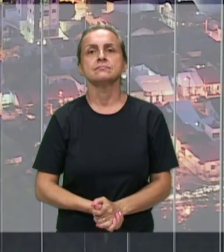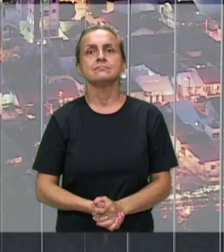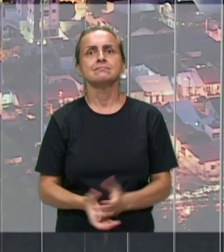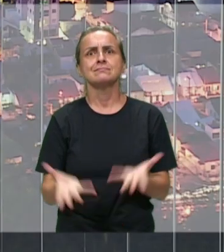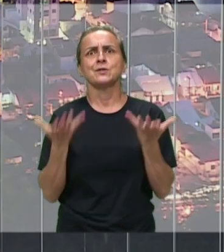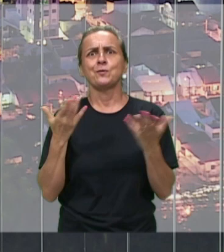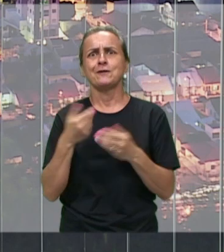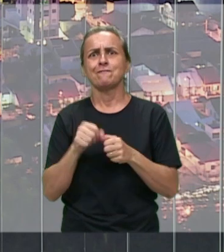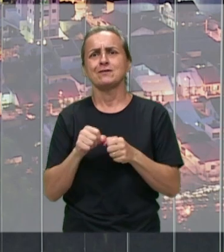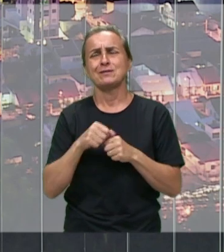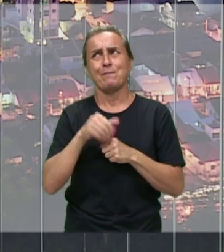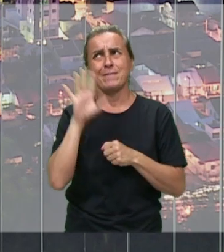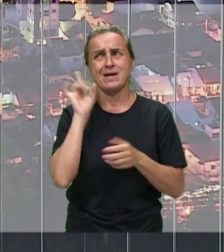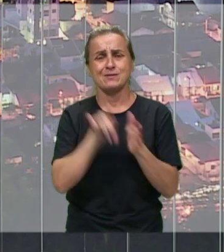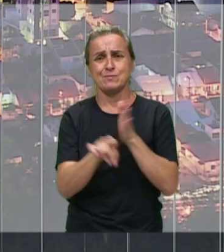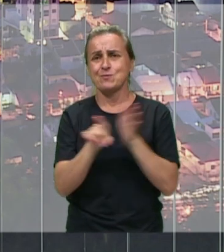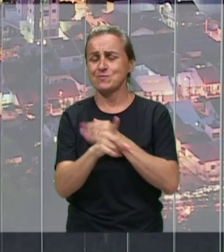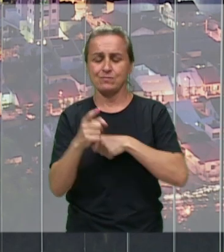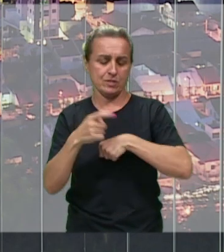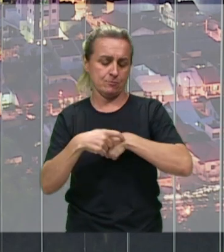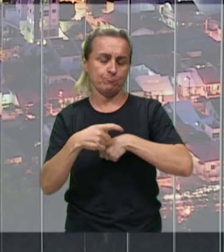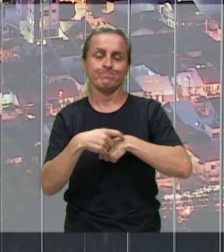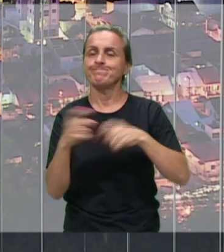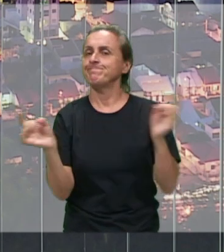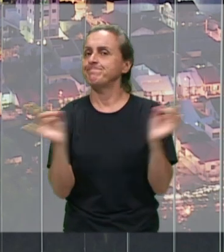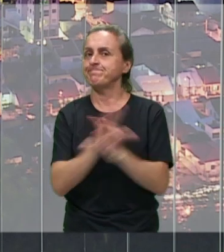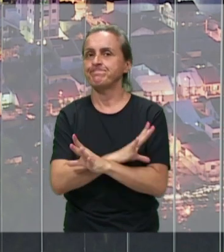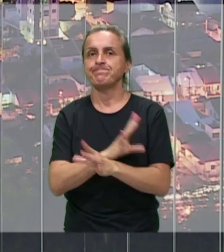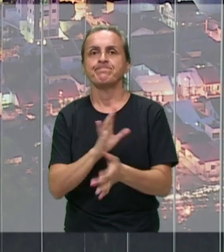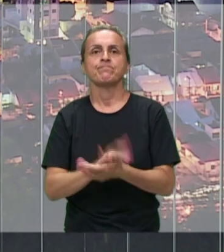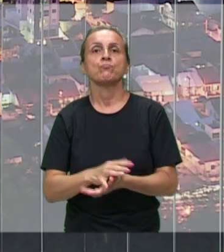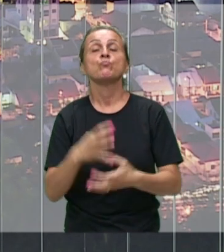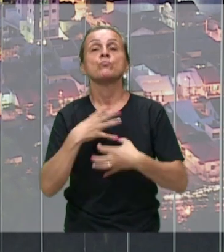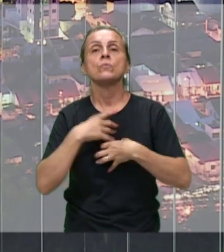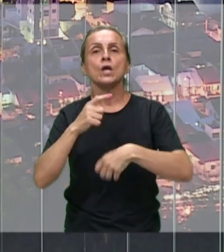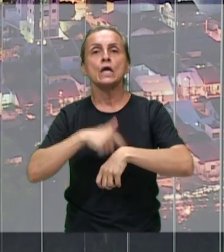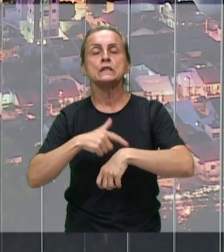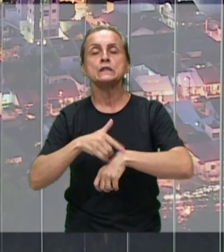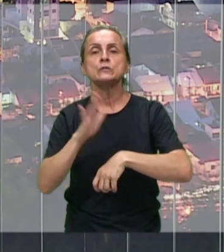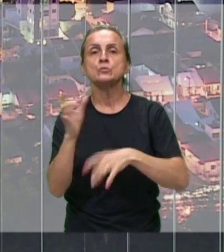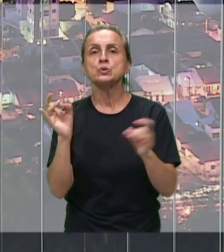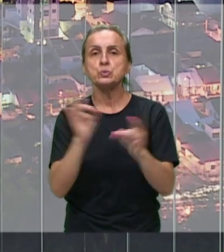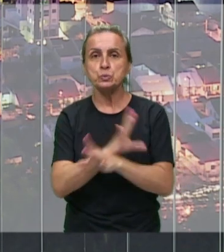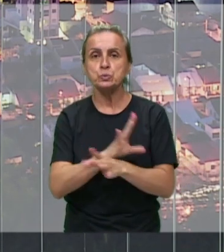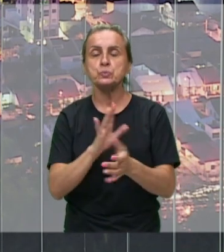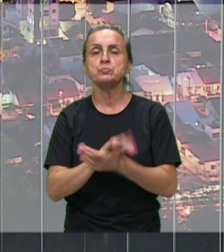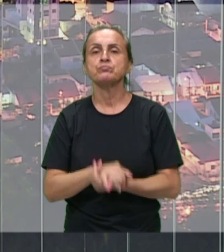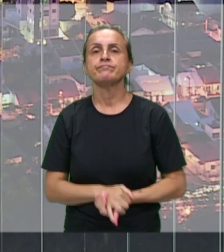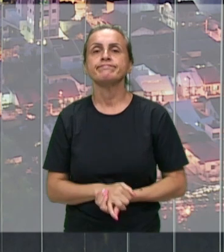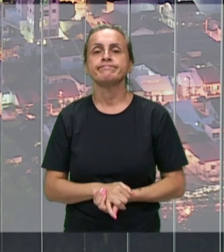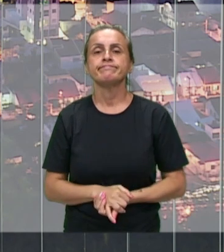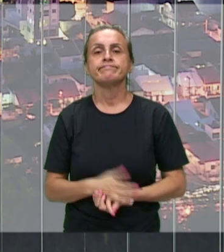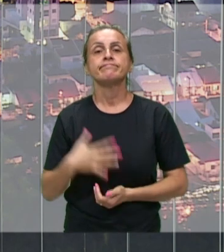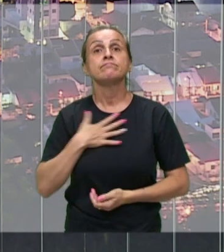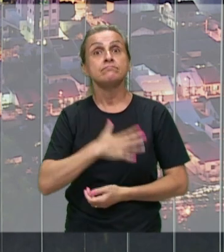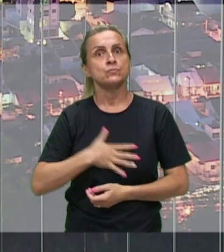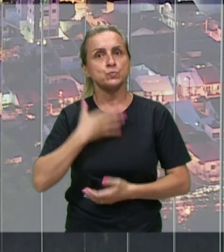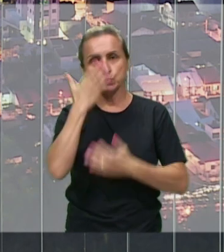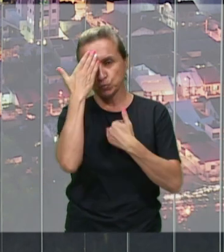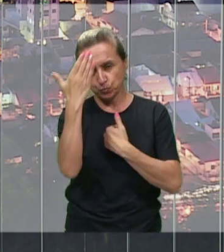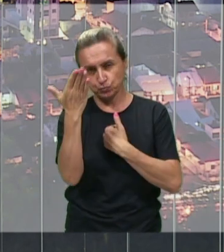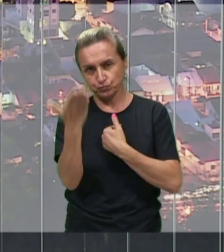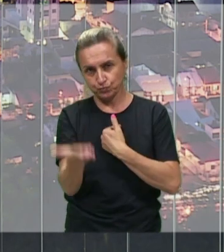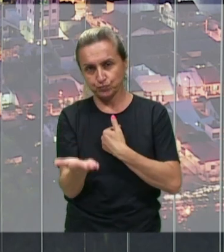metade do que eu tinha para lhe perguntar. Infelizmente, nosso tempo já esgotou, mas, Aguinaldo, olha, eu gostaria de te agradecer, em primeiro